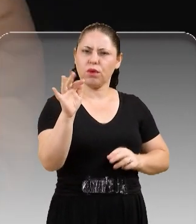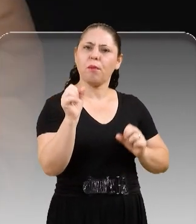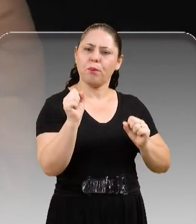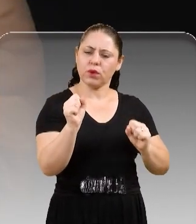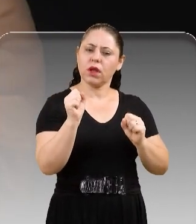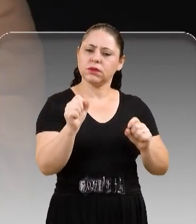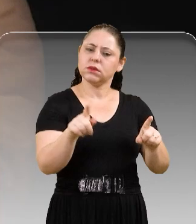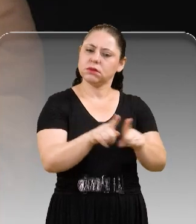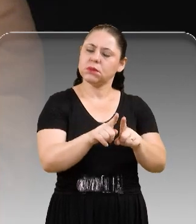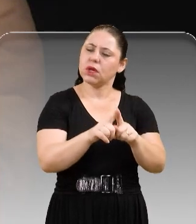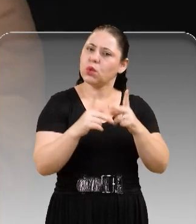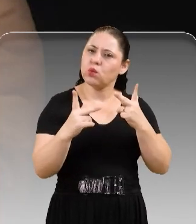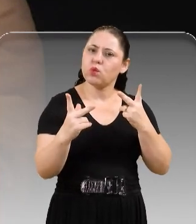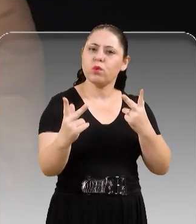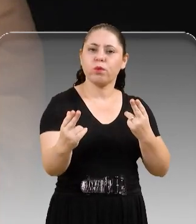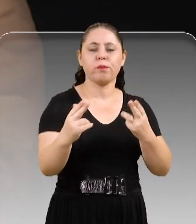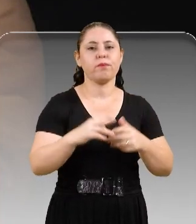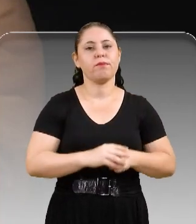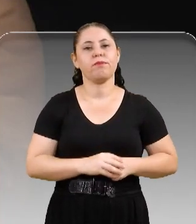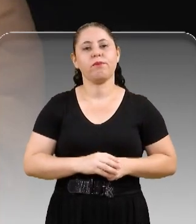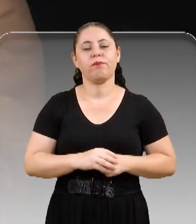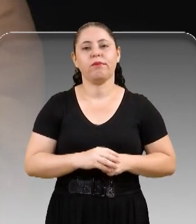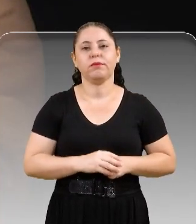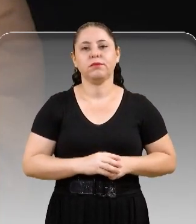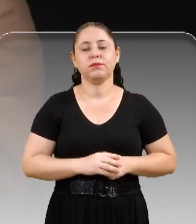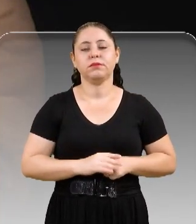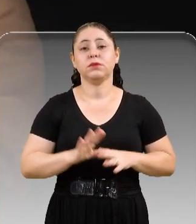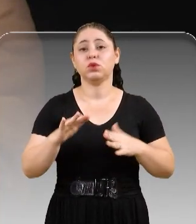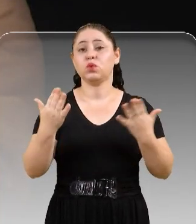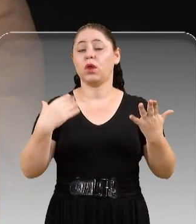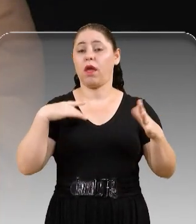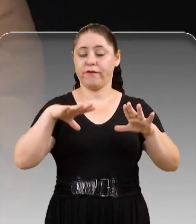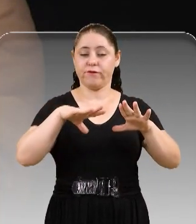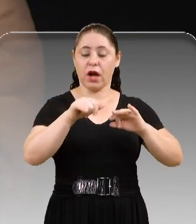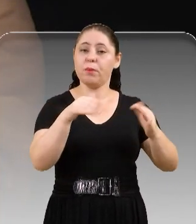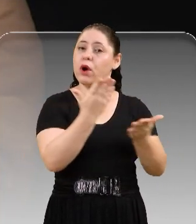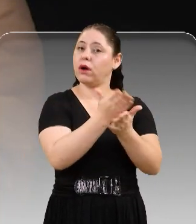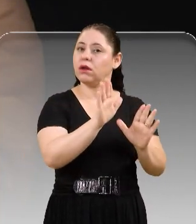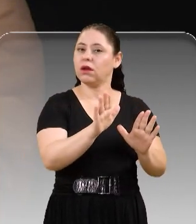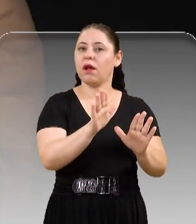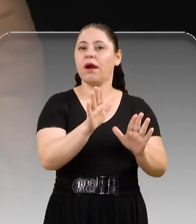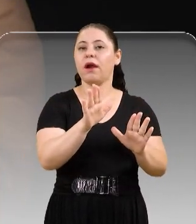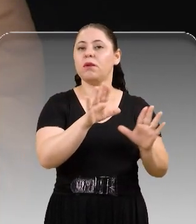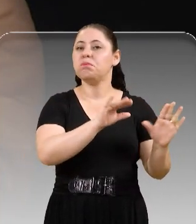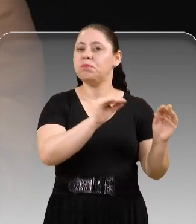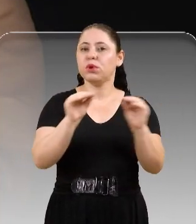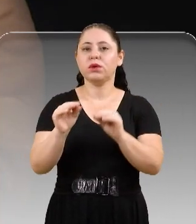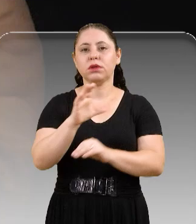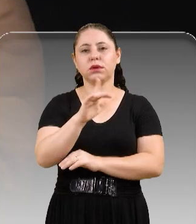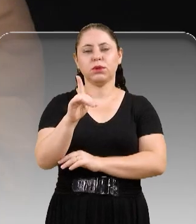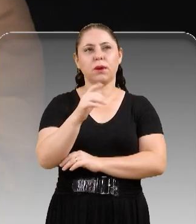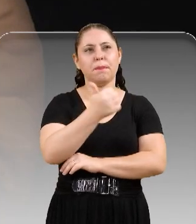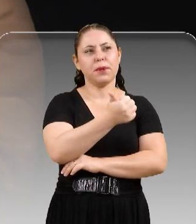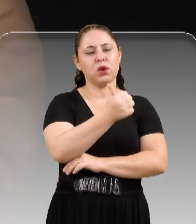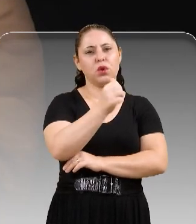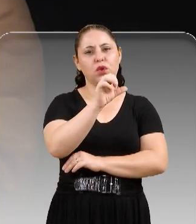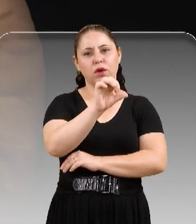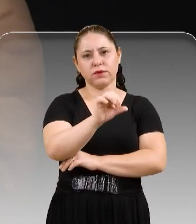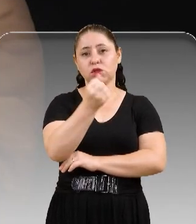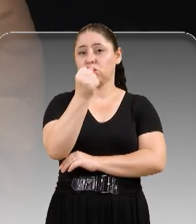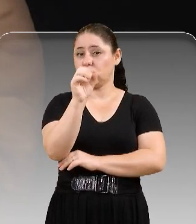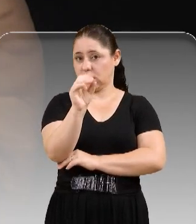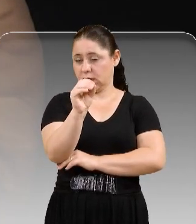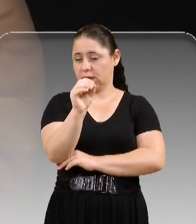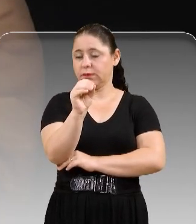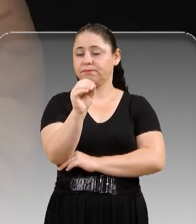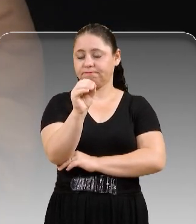magistratura. E aí, quando eu me formei, eu vim para Campo Grande, em 1980 ainda,